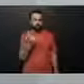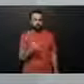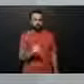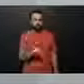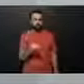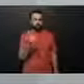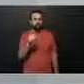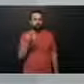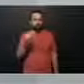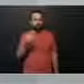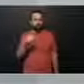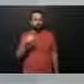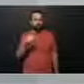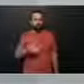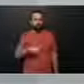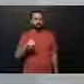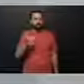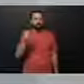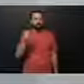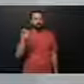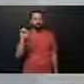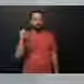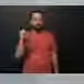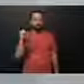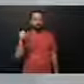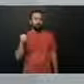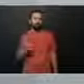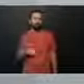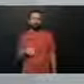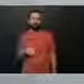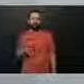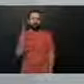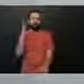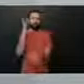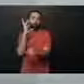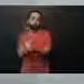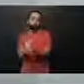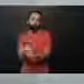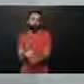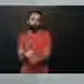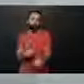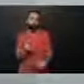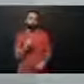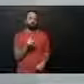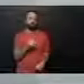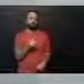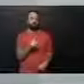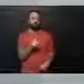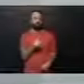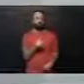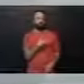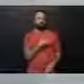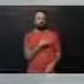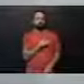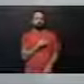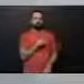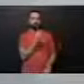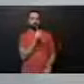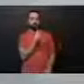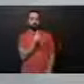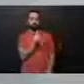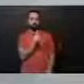6, 7, 8. Que número nós conseguimos compor aqui? Nós, né? Com a ajuda da